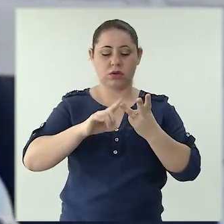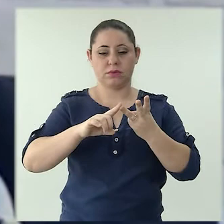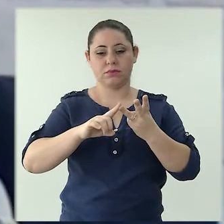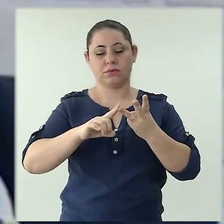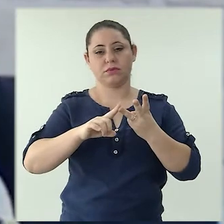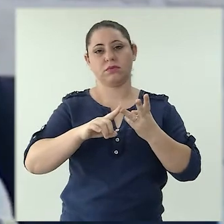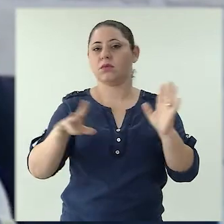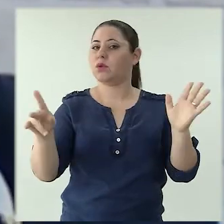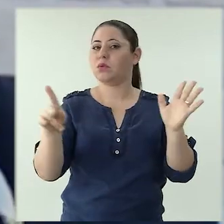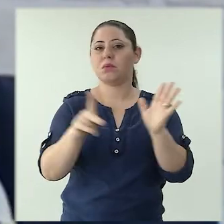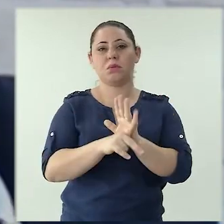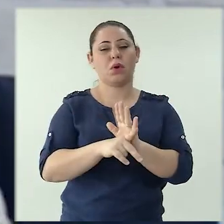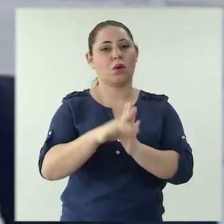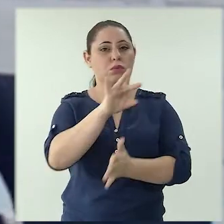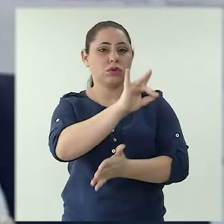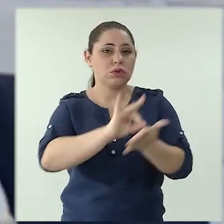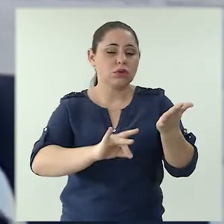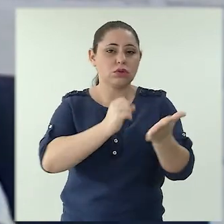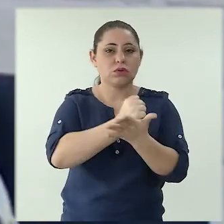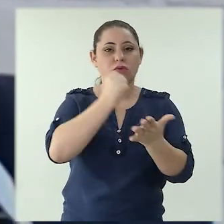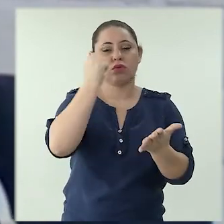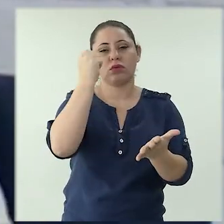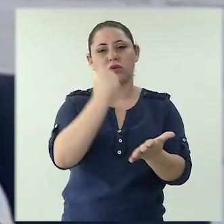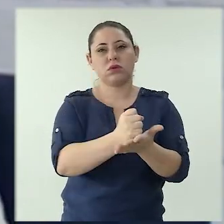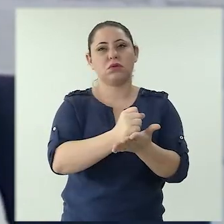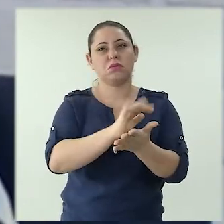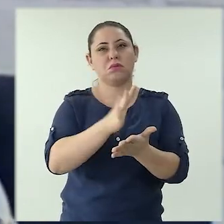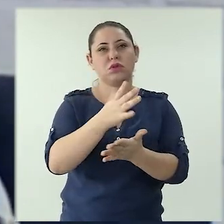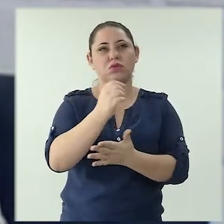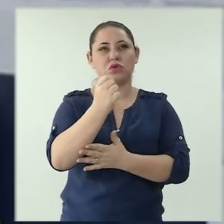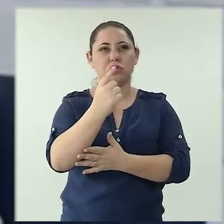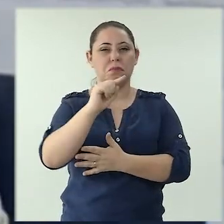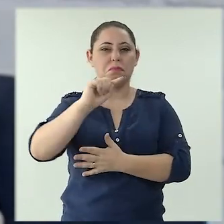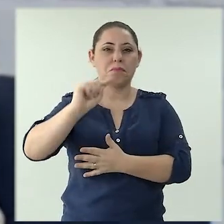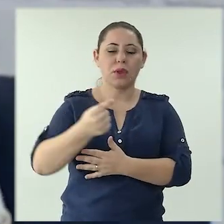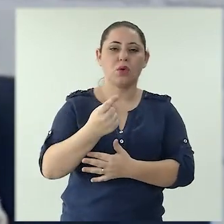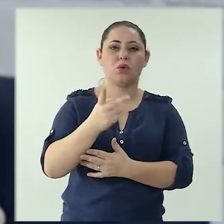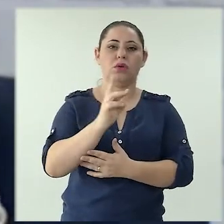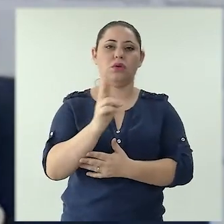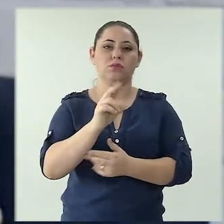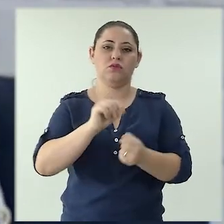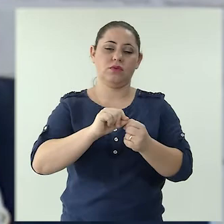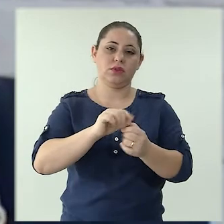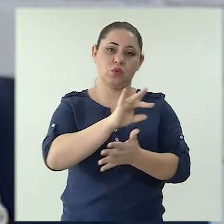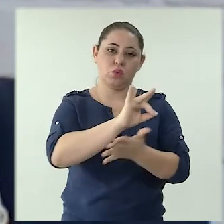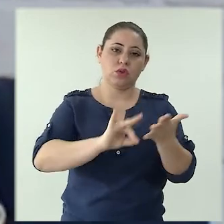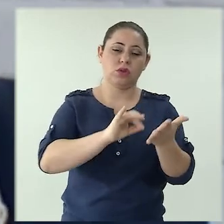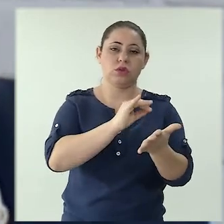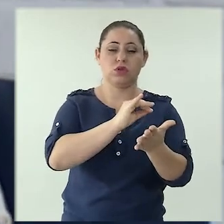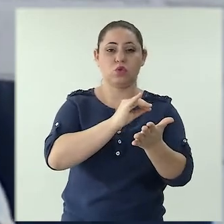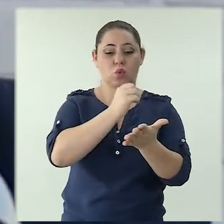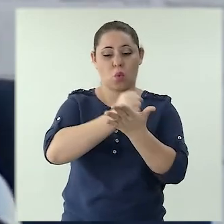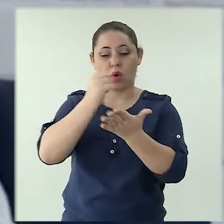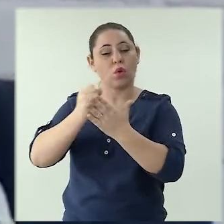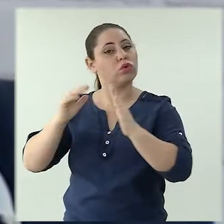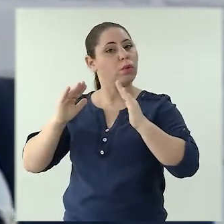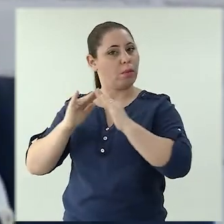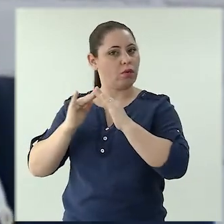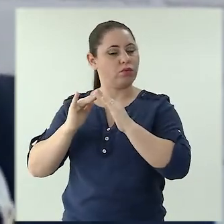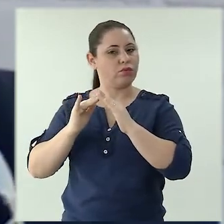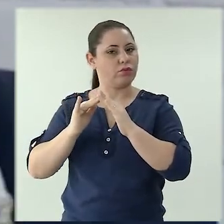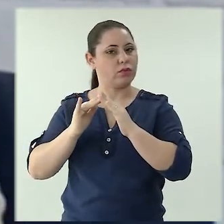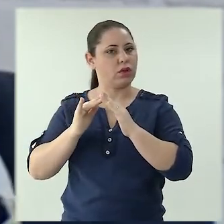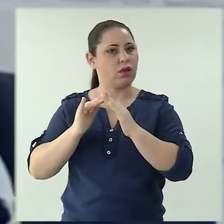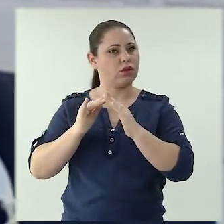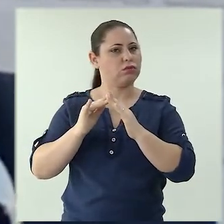na própria registro no cartório, a gente estaria, se eu não me engano, em torno de R$1.000 para fazer esse registro no cartório de imóveis.